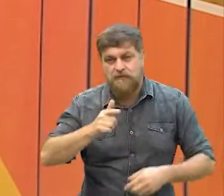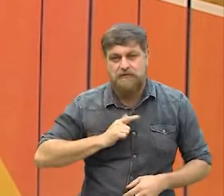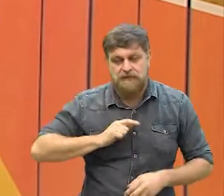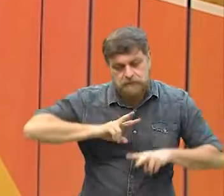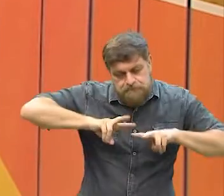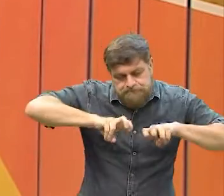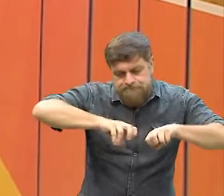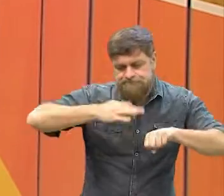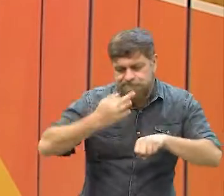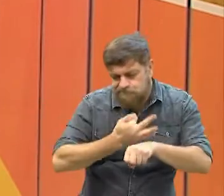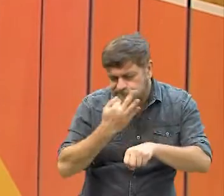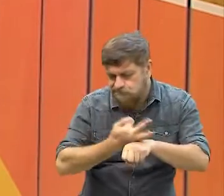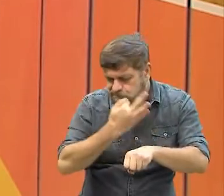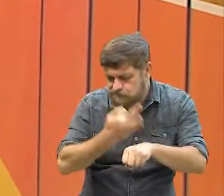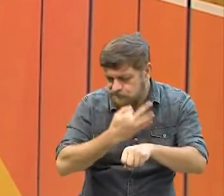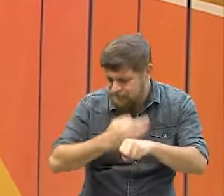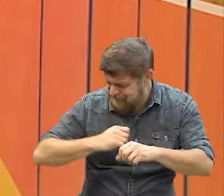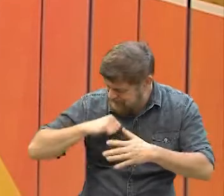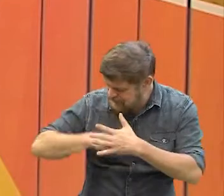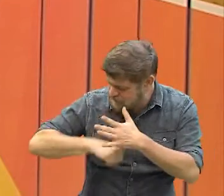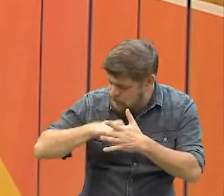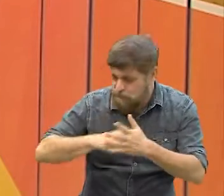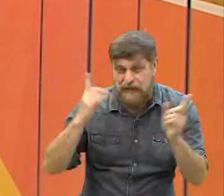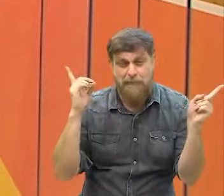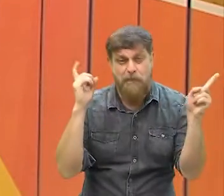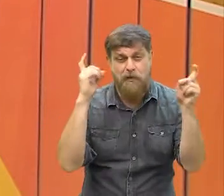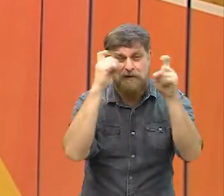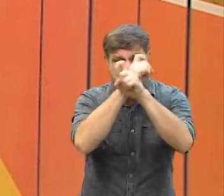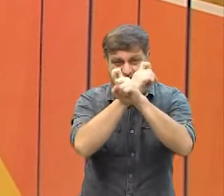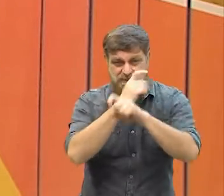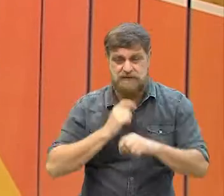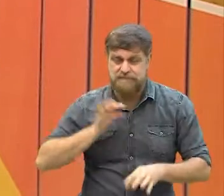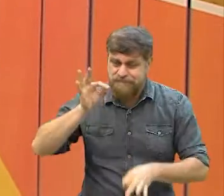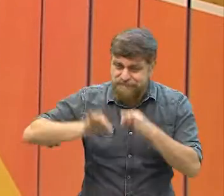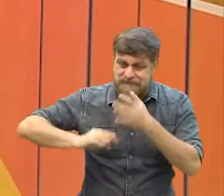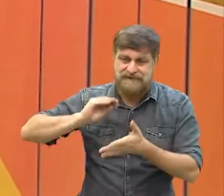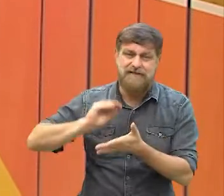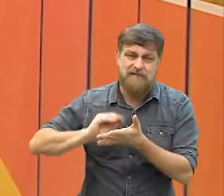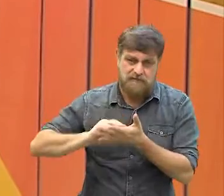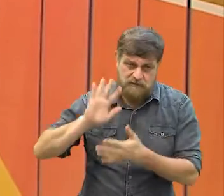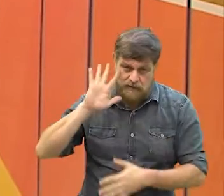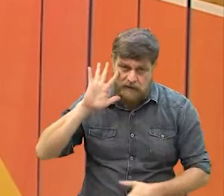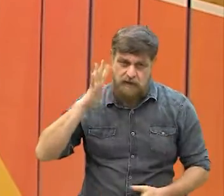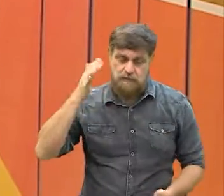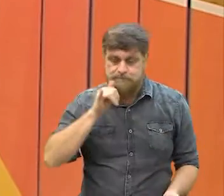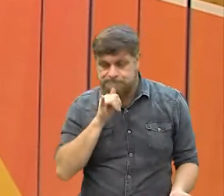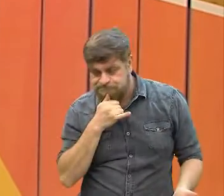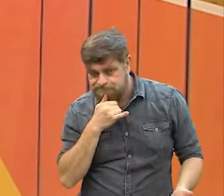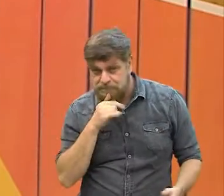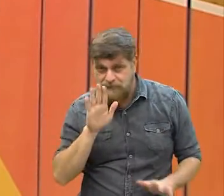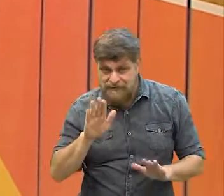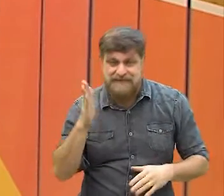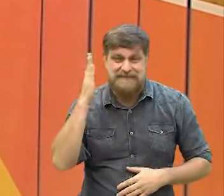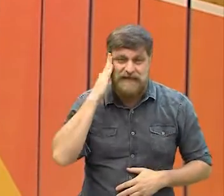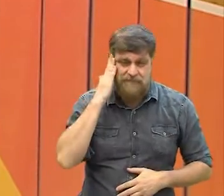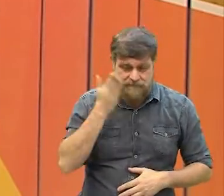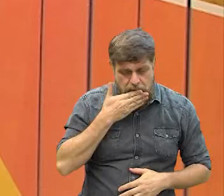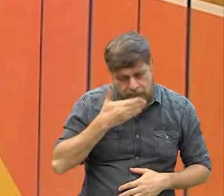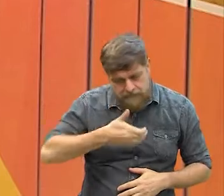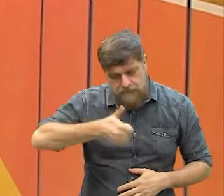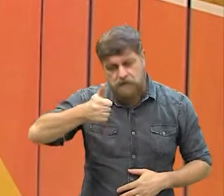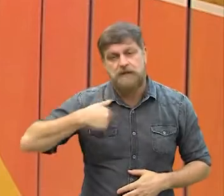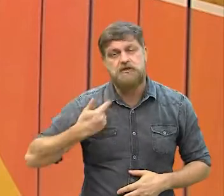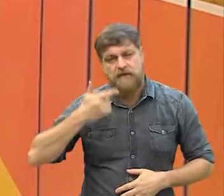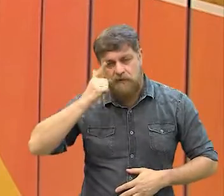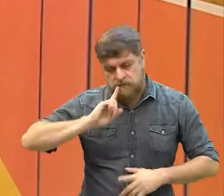precisa desbravar e é uma luta muito difícil e muito injusta que infelizmente acontece, mas que está melhorando. A gente vai chegar